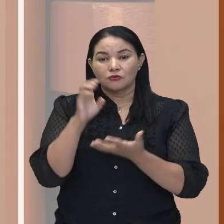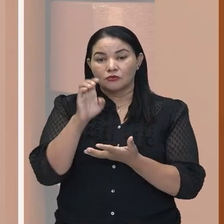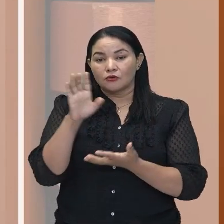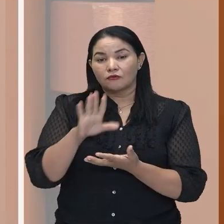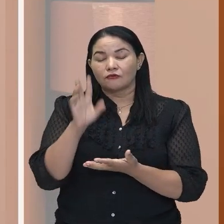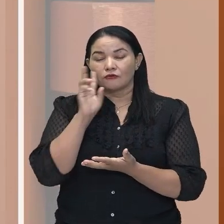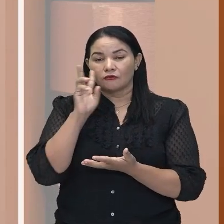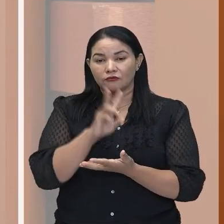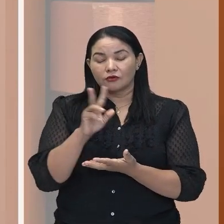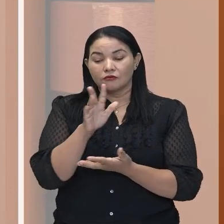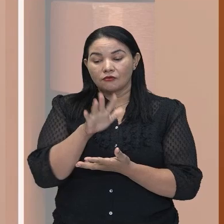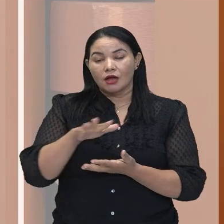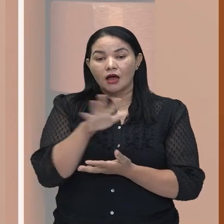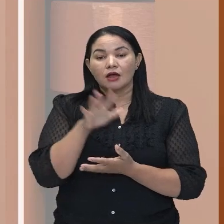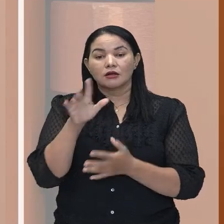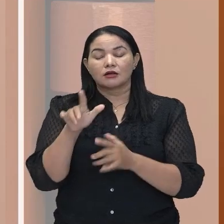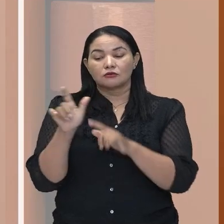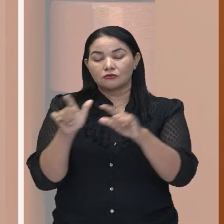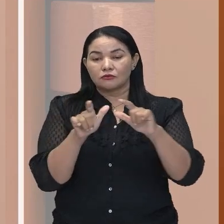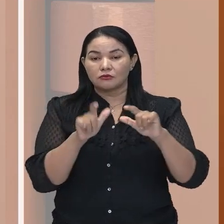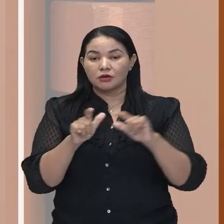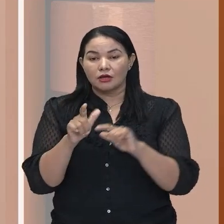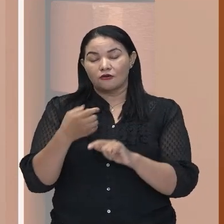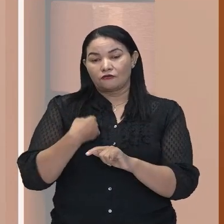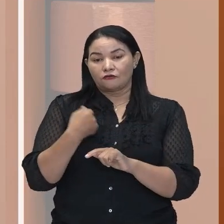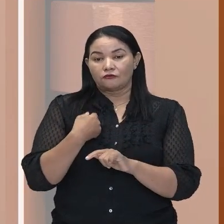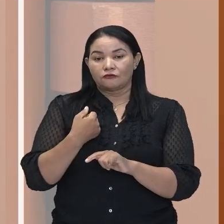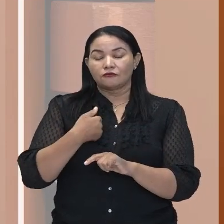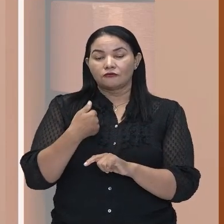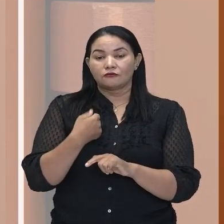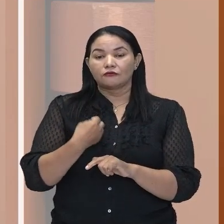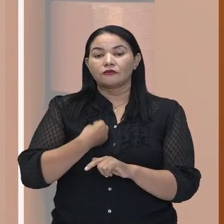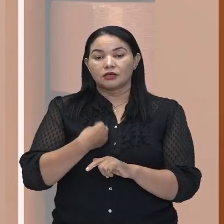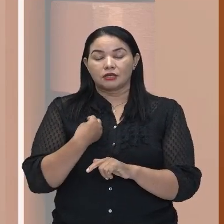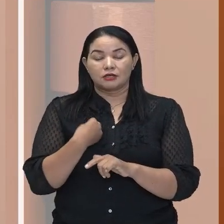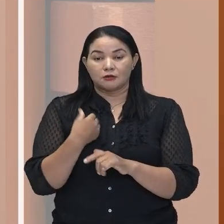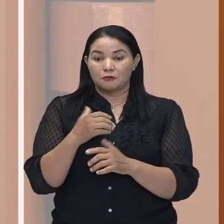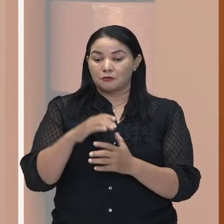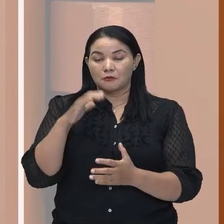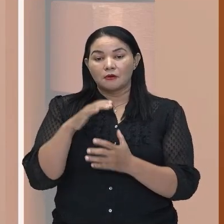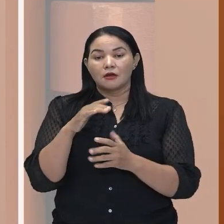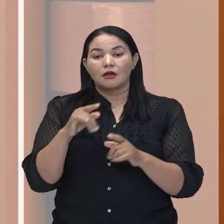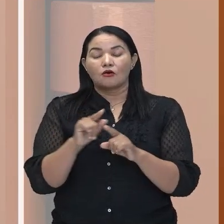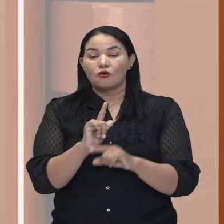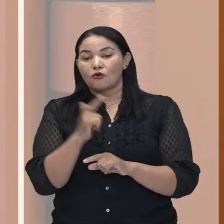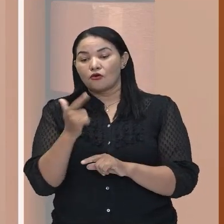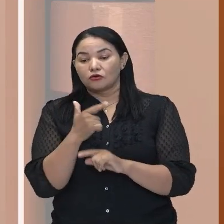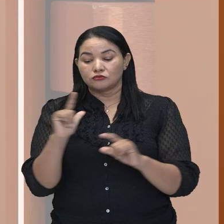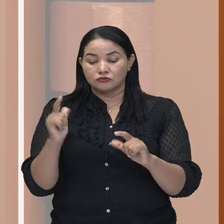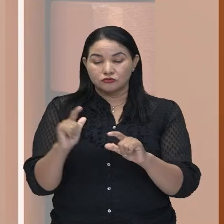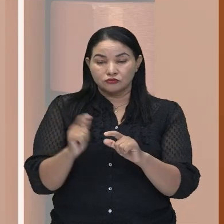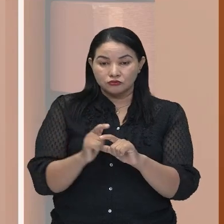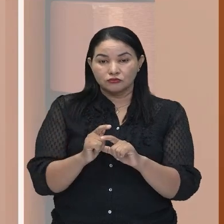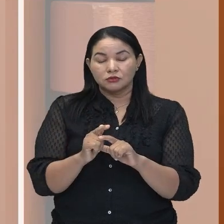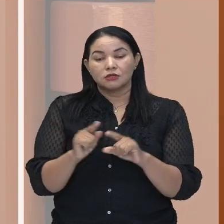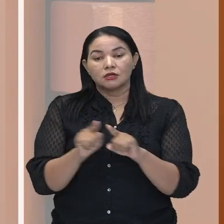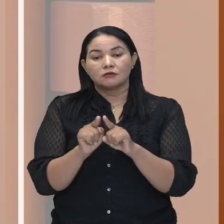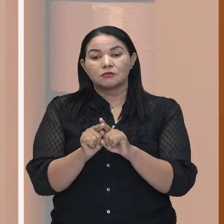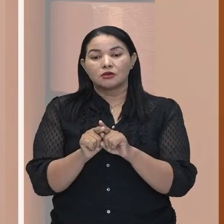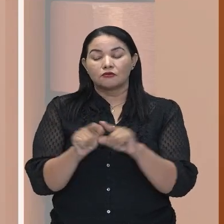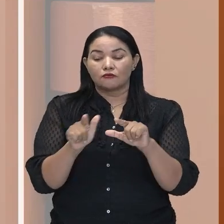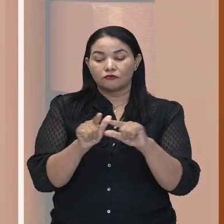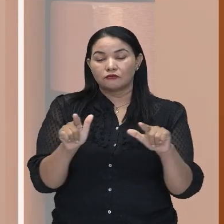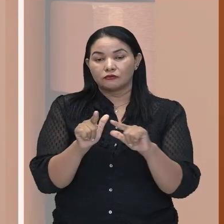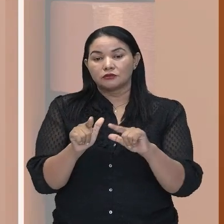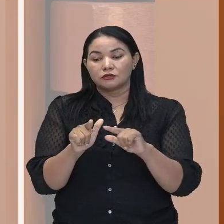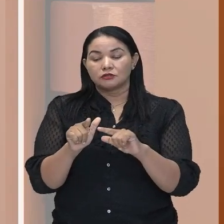né, áreas em que as pessoas estão vivendo mais, áreas que as pessoas estão vivendo menos, né, em relação aos vazios demográficos